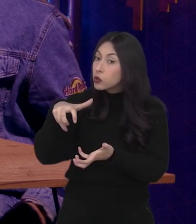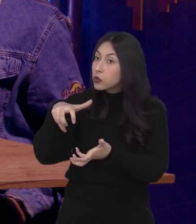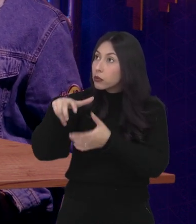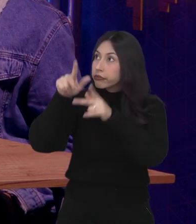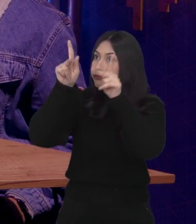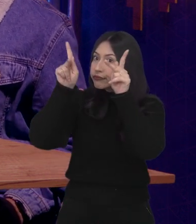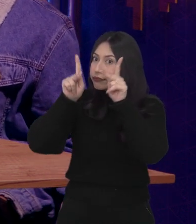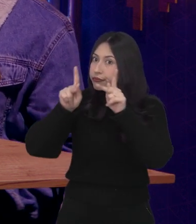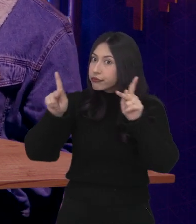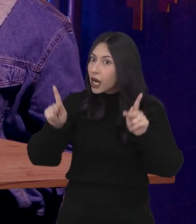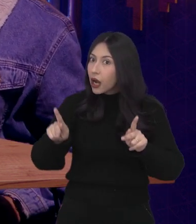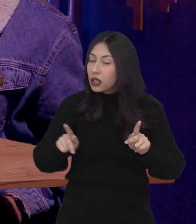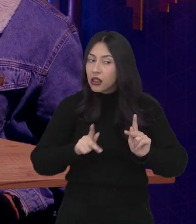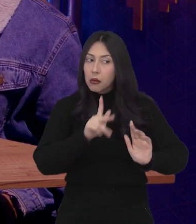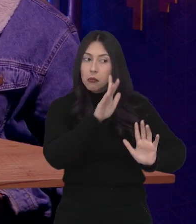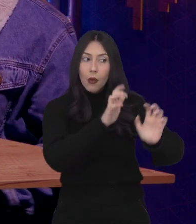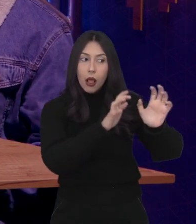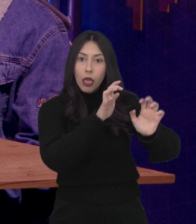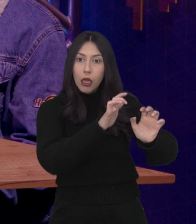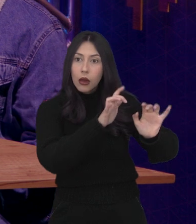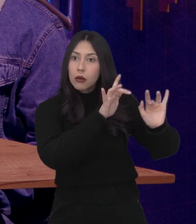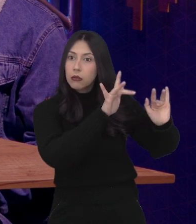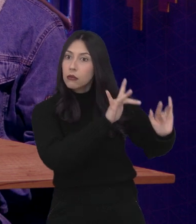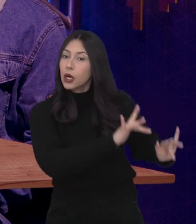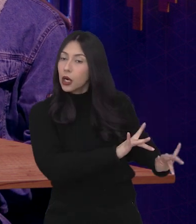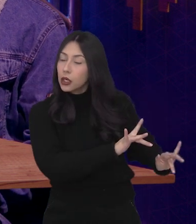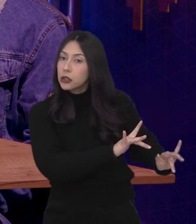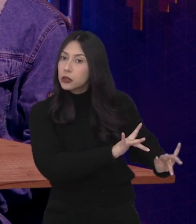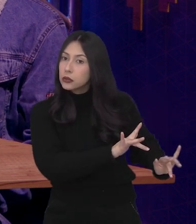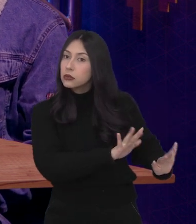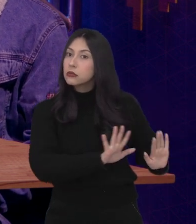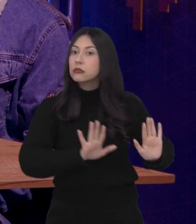as diferenças, deixa as diferenças de lado para